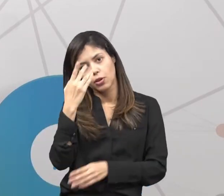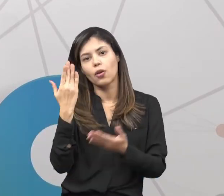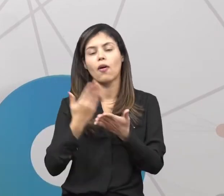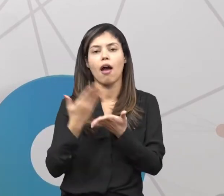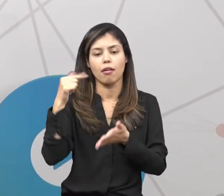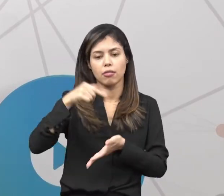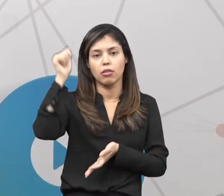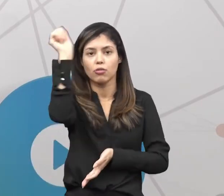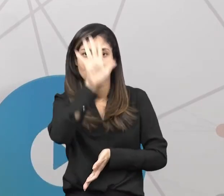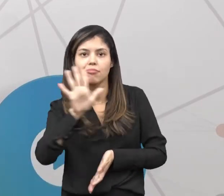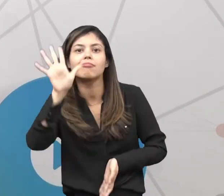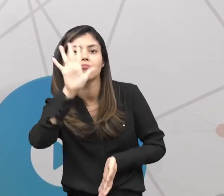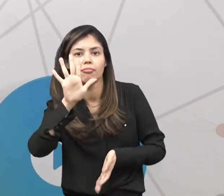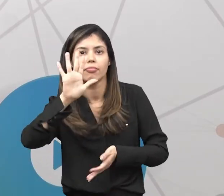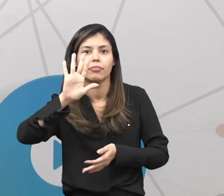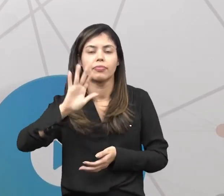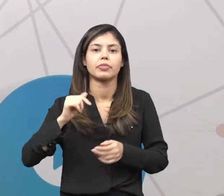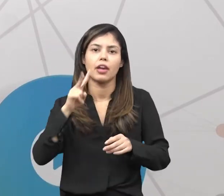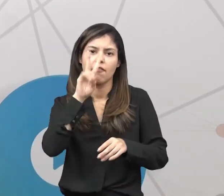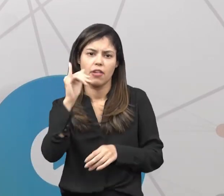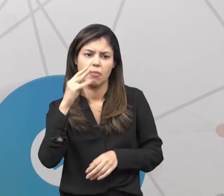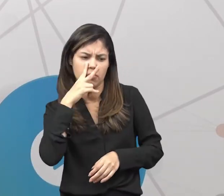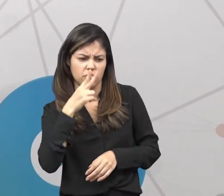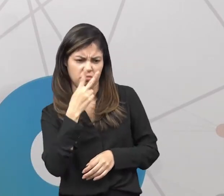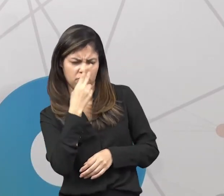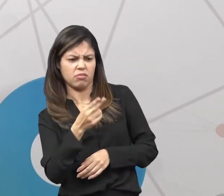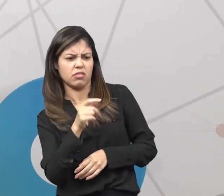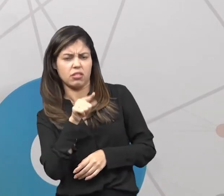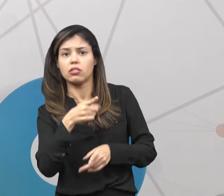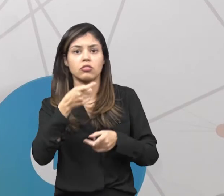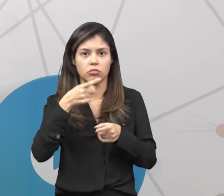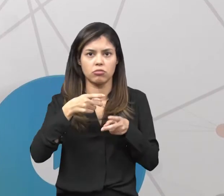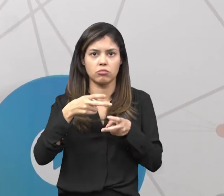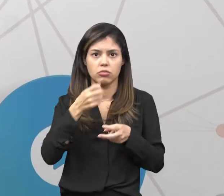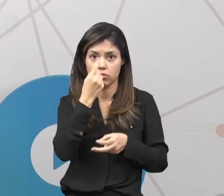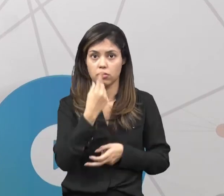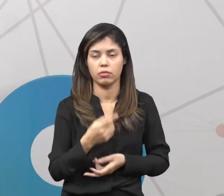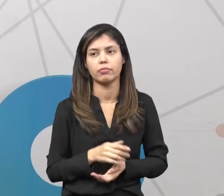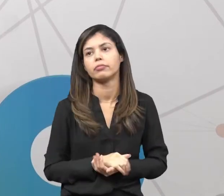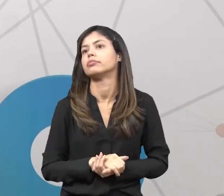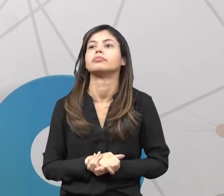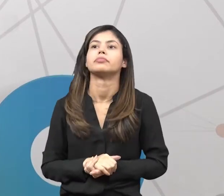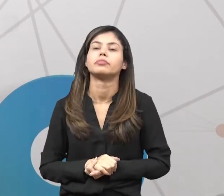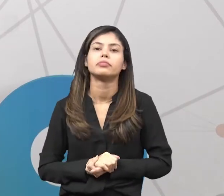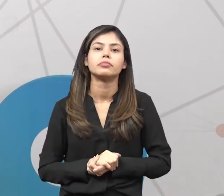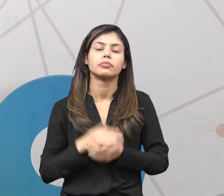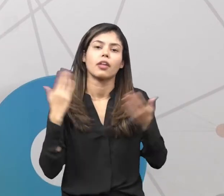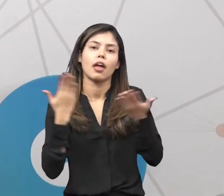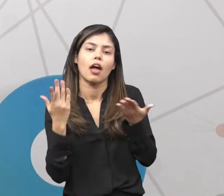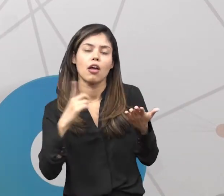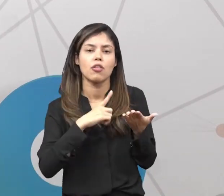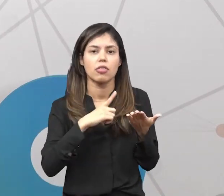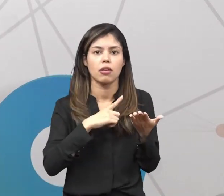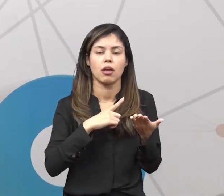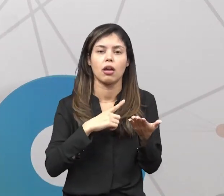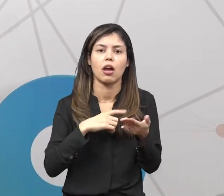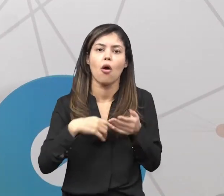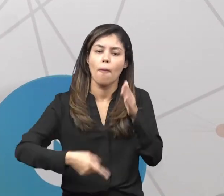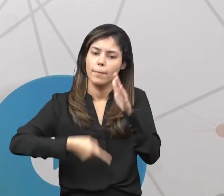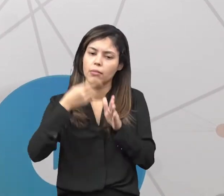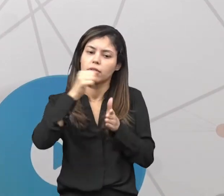aqui da América Latina, vai parecer um pouco grosseiro, mas em realidade não é. Temos aqui nosso